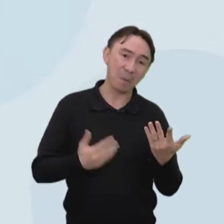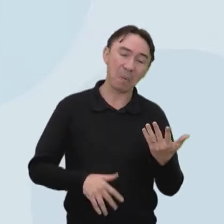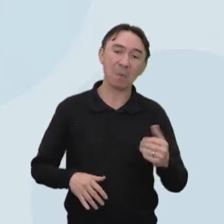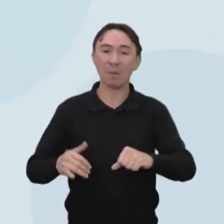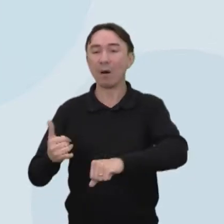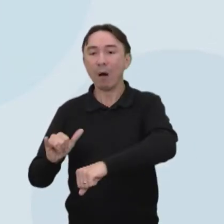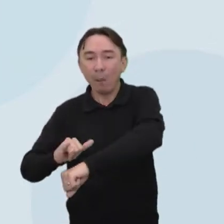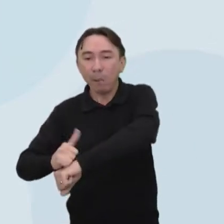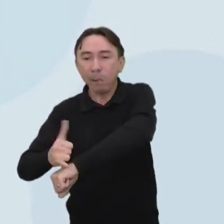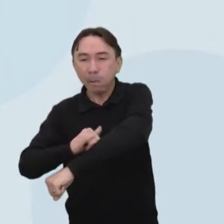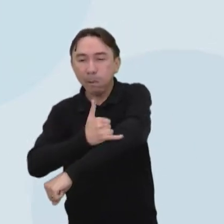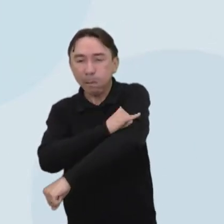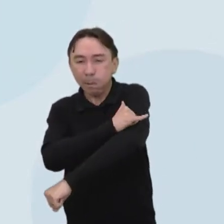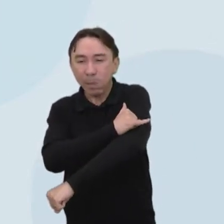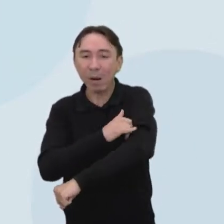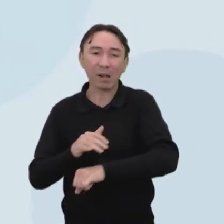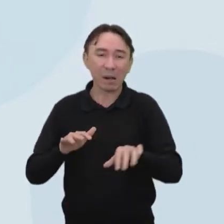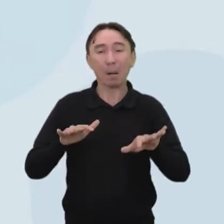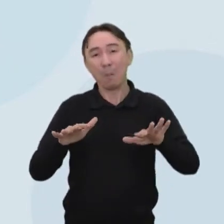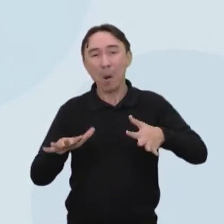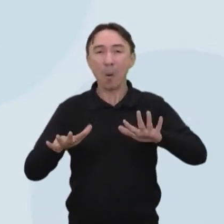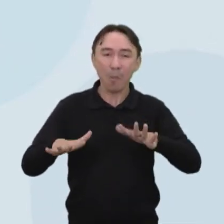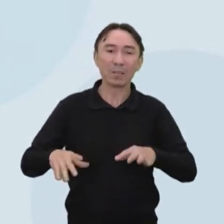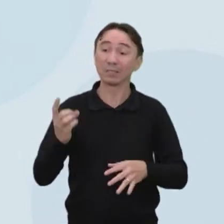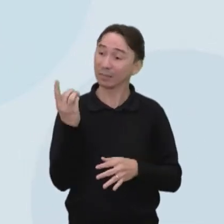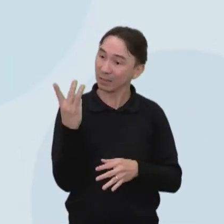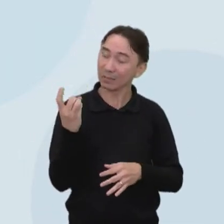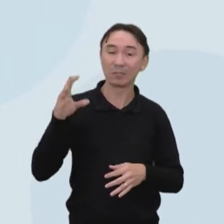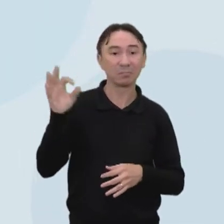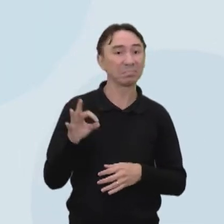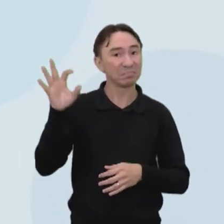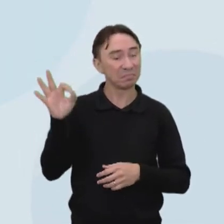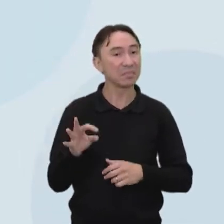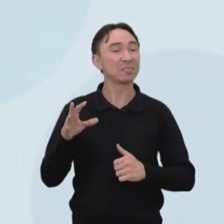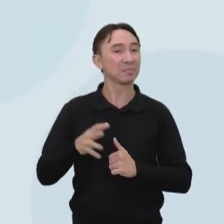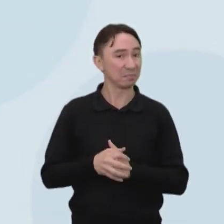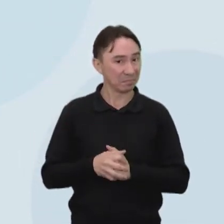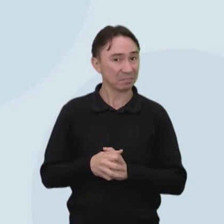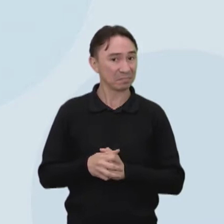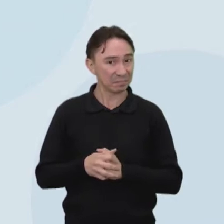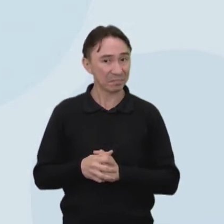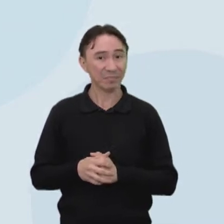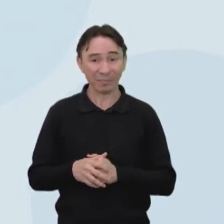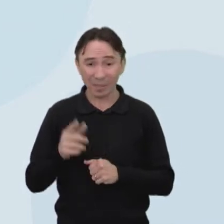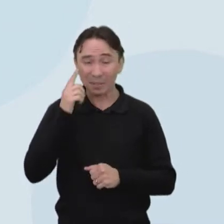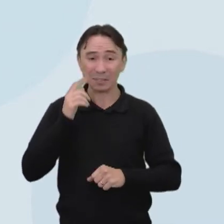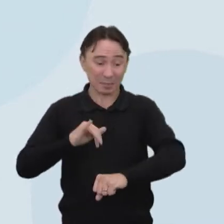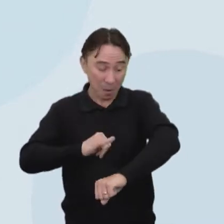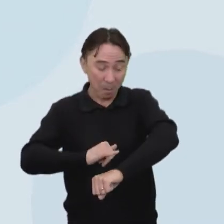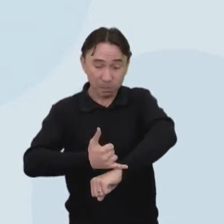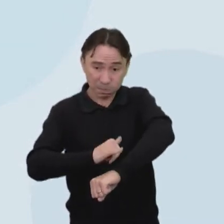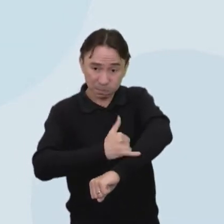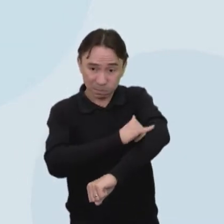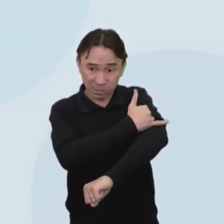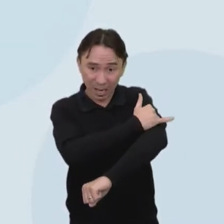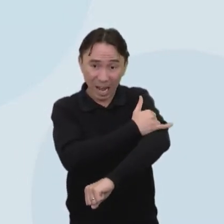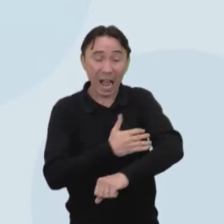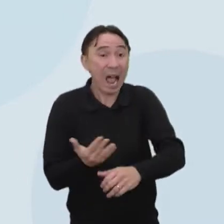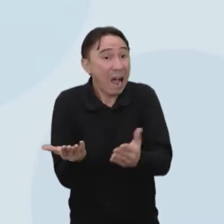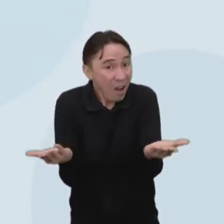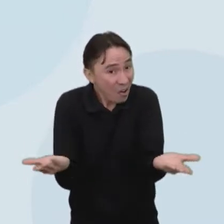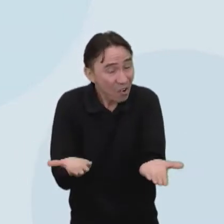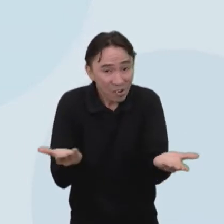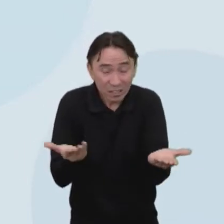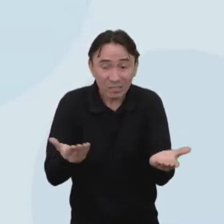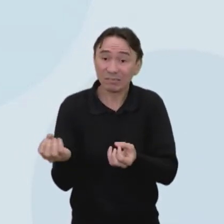de 13% da população. Com relação até à obesidade, a gente encontra os dados muito maiores. Agora, a taxa de obesidade